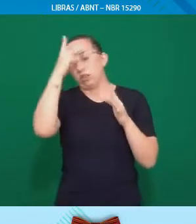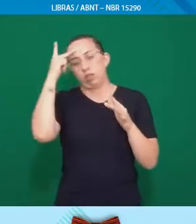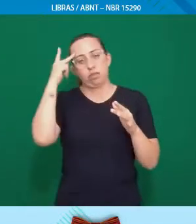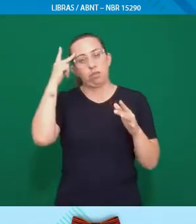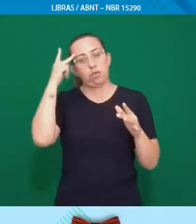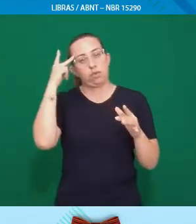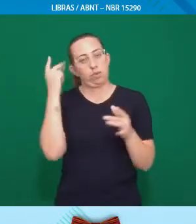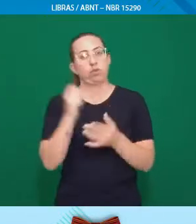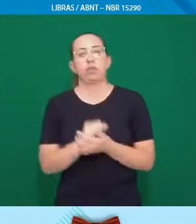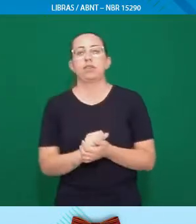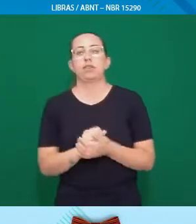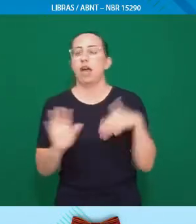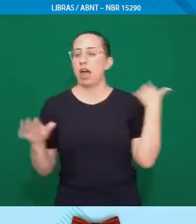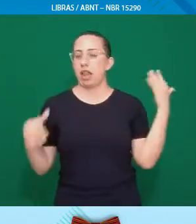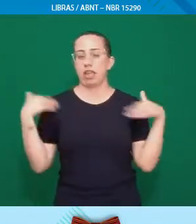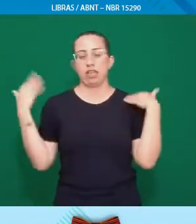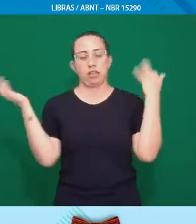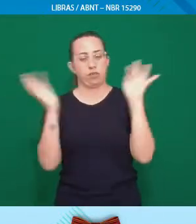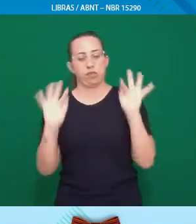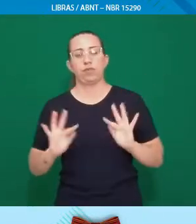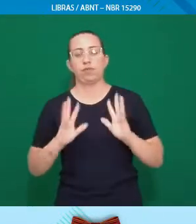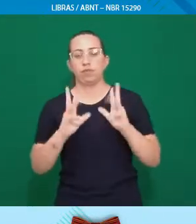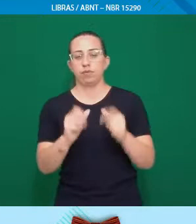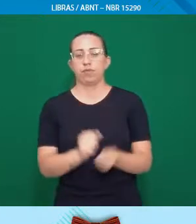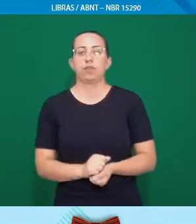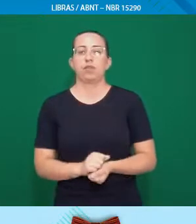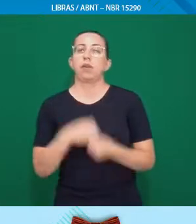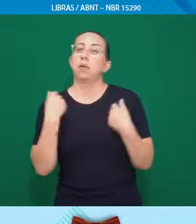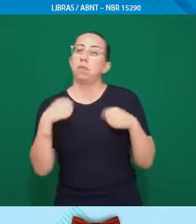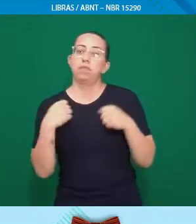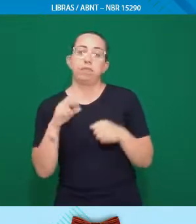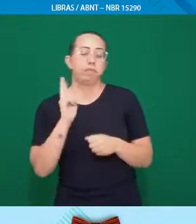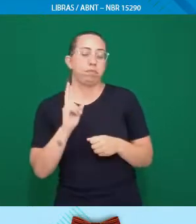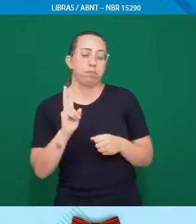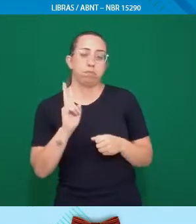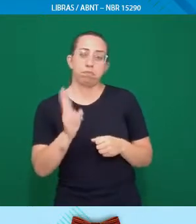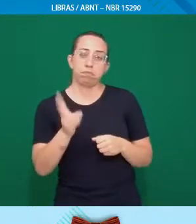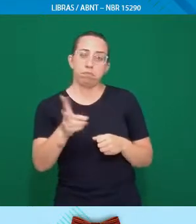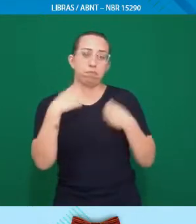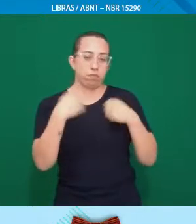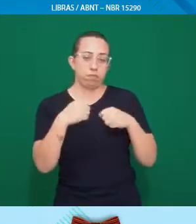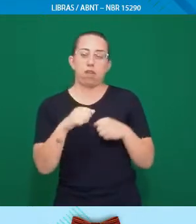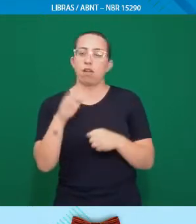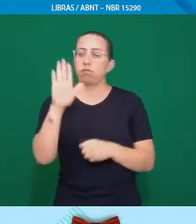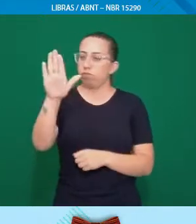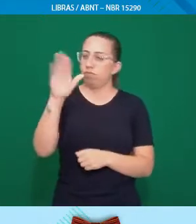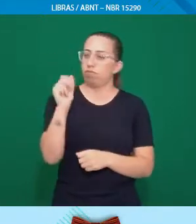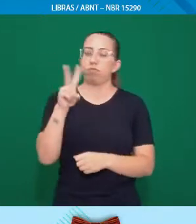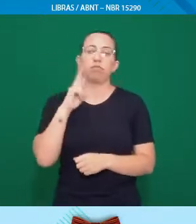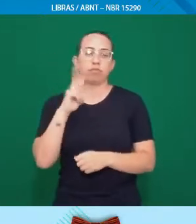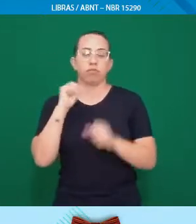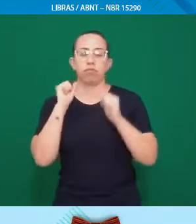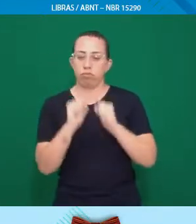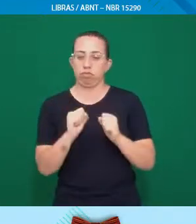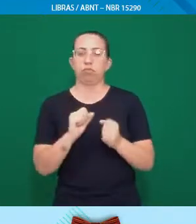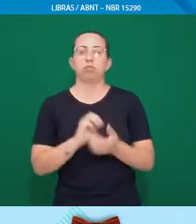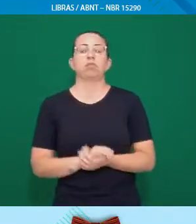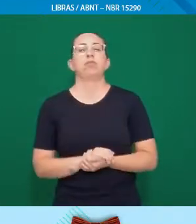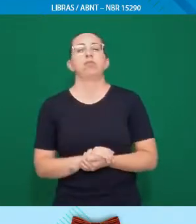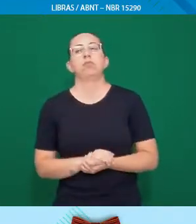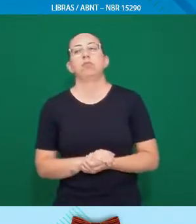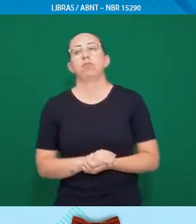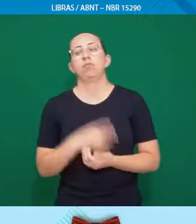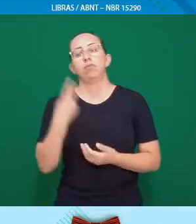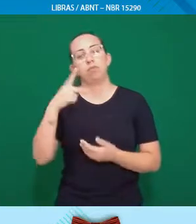pelo poder legislativo colocamos à disposição para o que estiver ao nosso alcance Para apoiar esse grandioso evento era o que